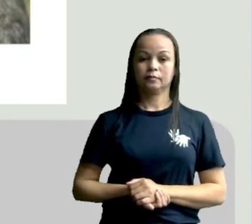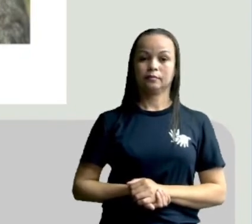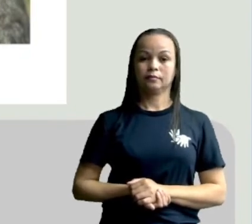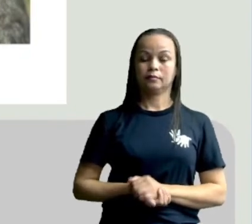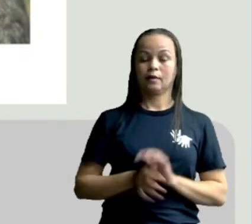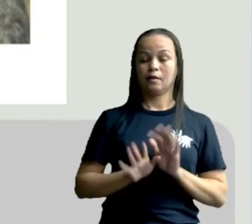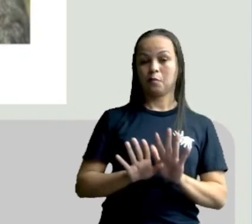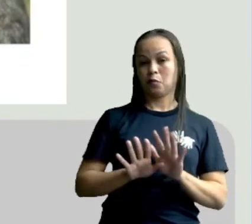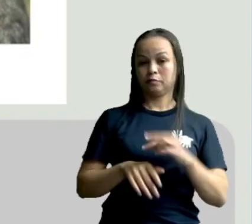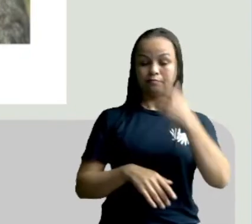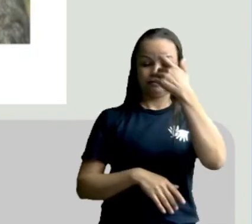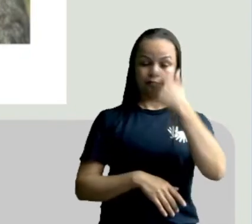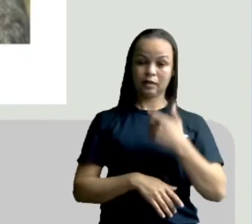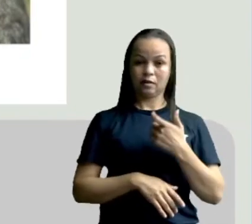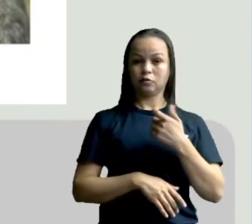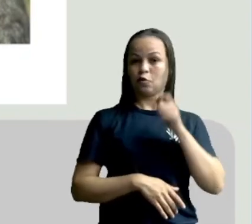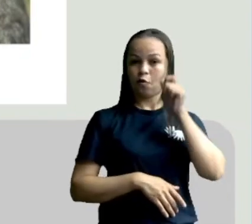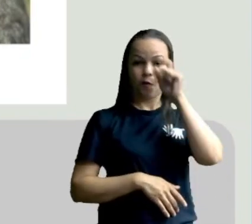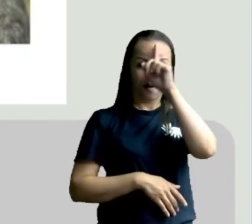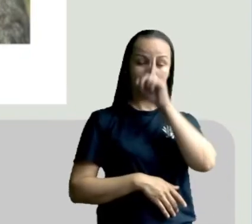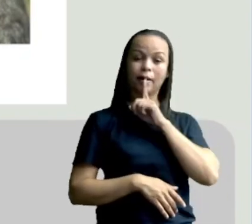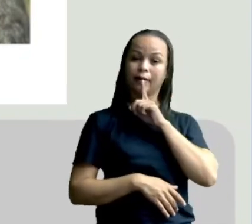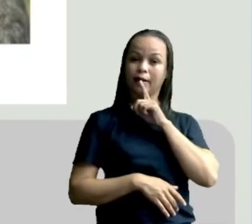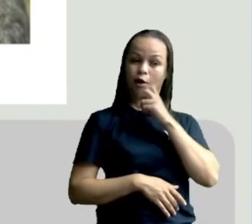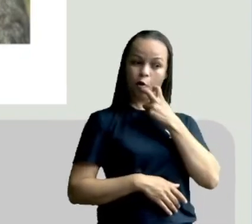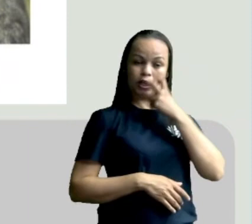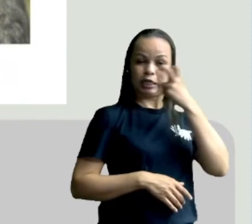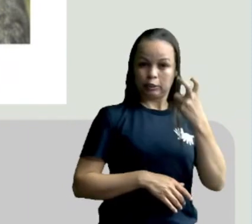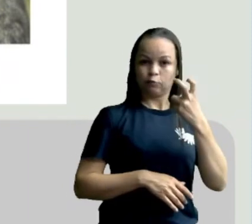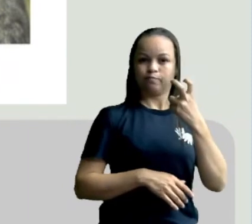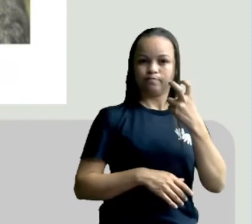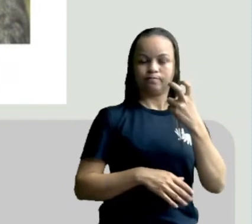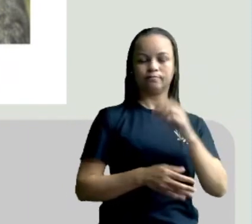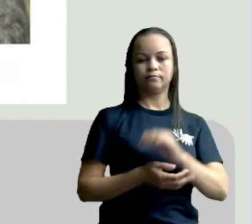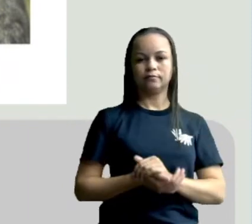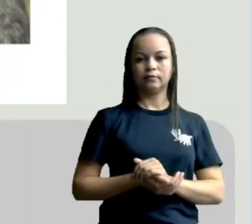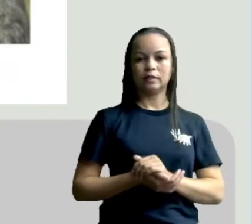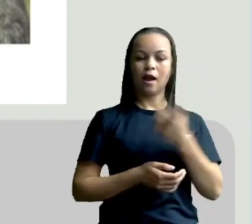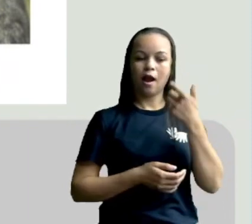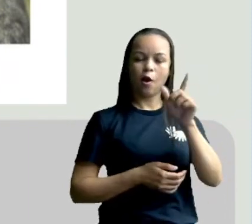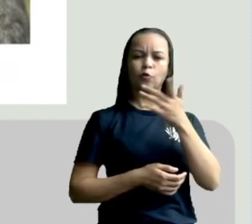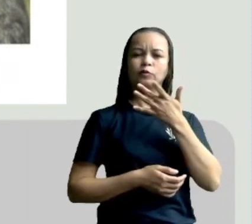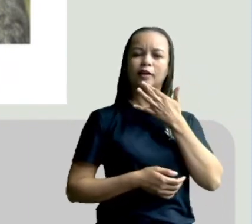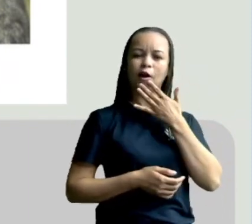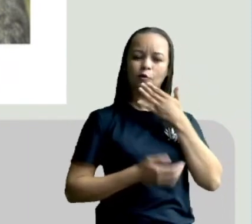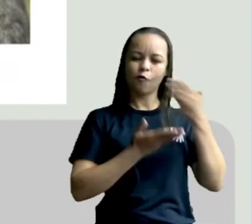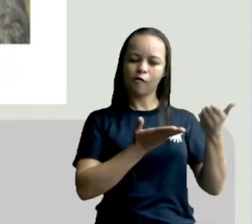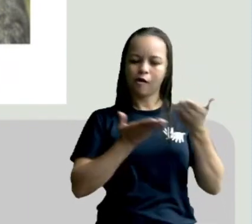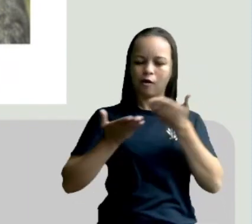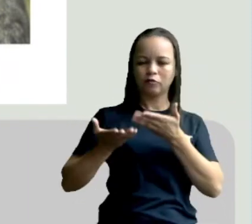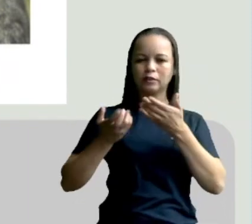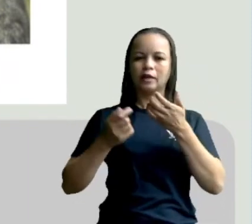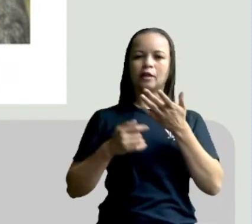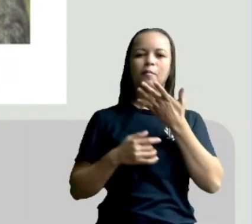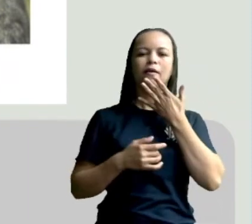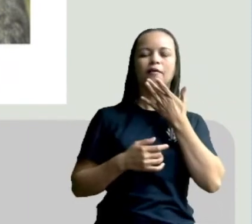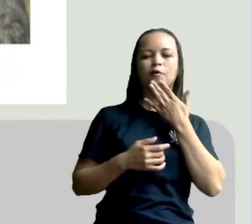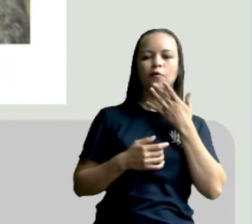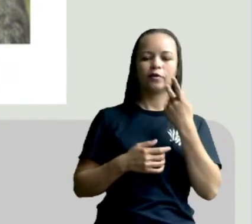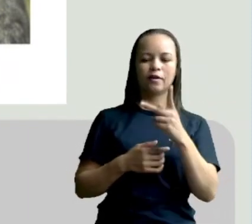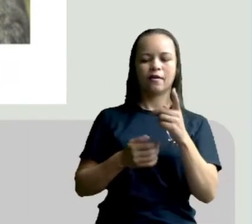Pois eu sou o amarelo, gritou com voz estridente, a outra cor convidada para colorir este